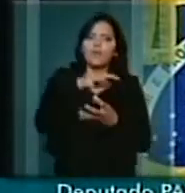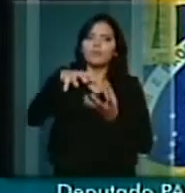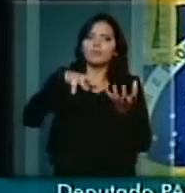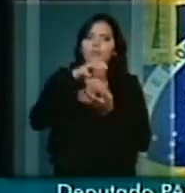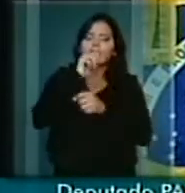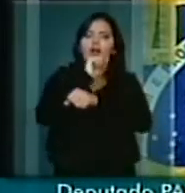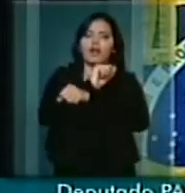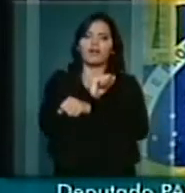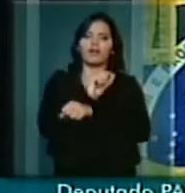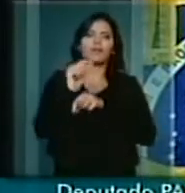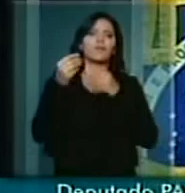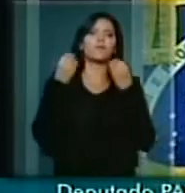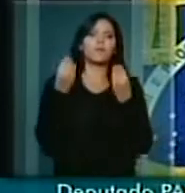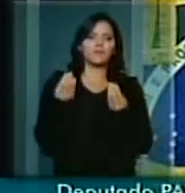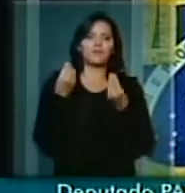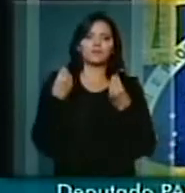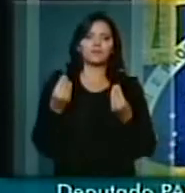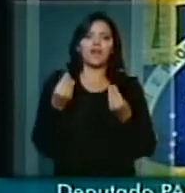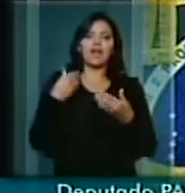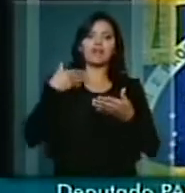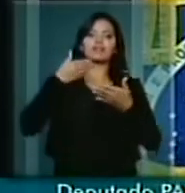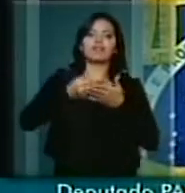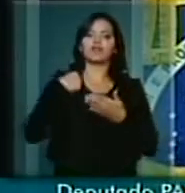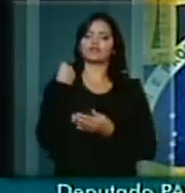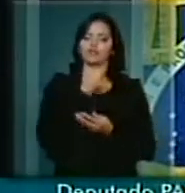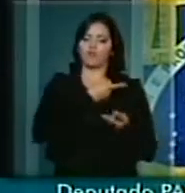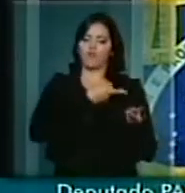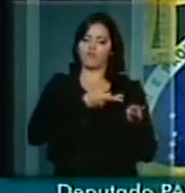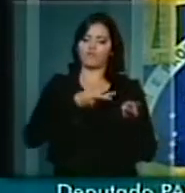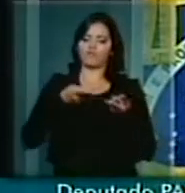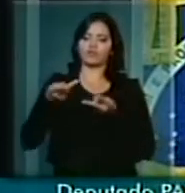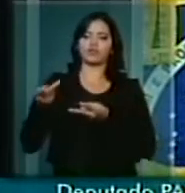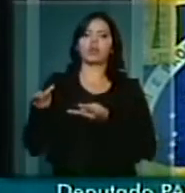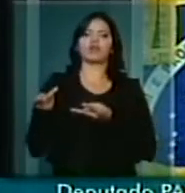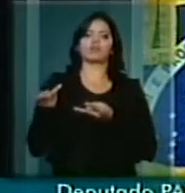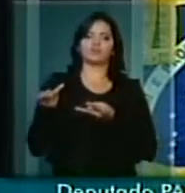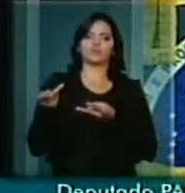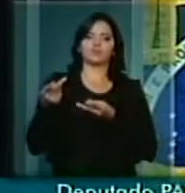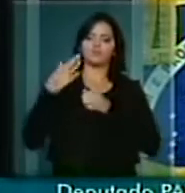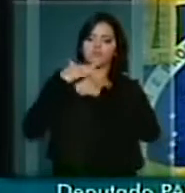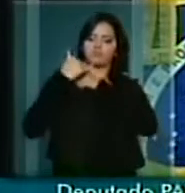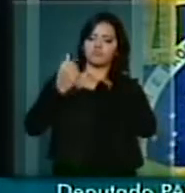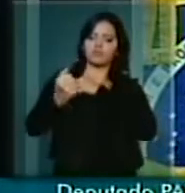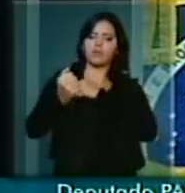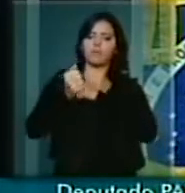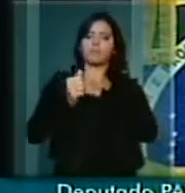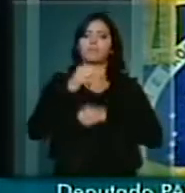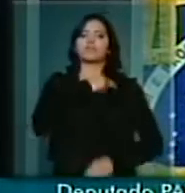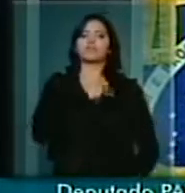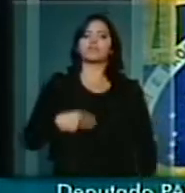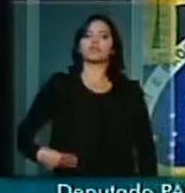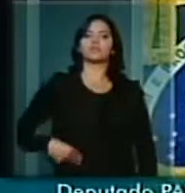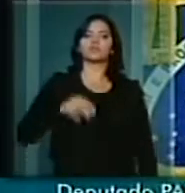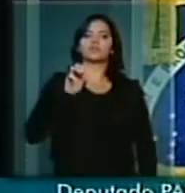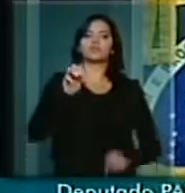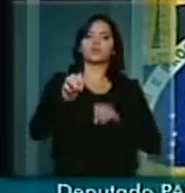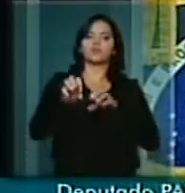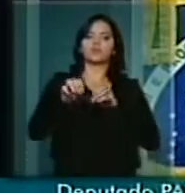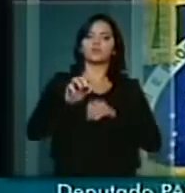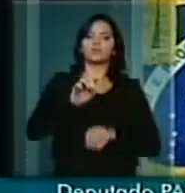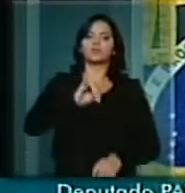mobilização. Até que fomos convidados pelo então ministro da Educação, Jorge